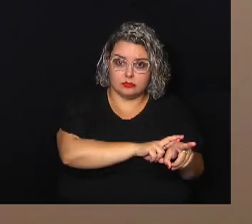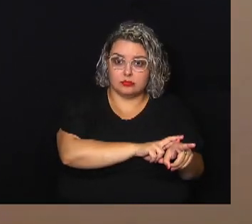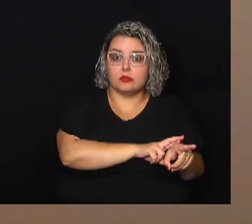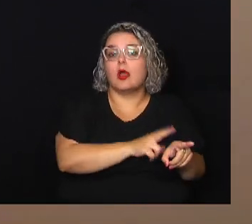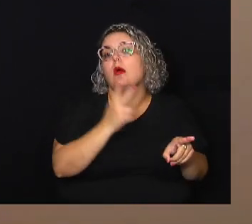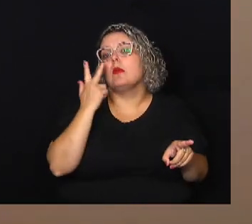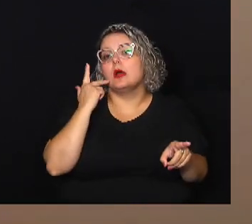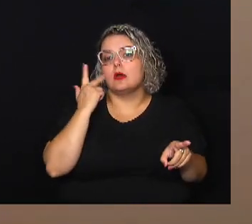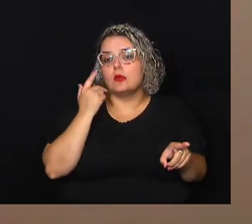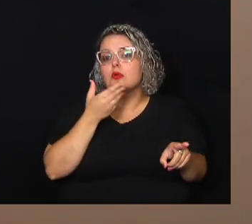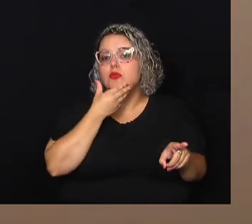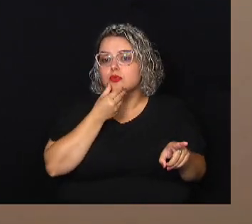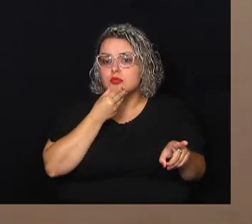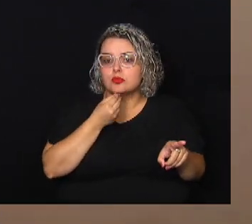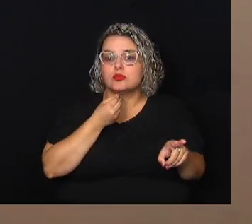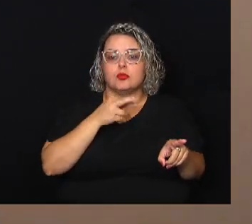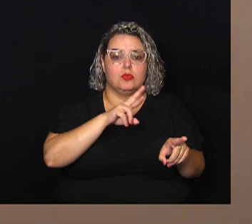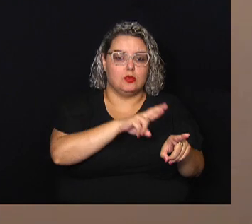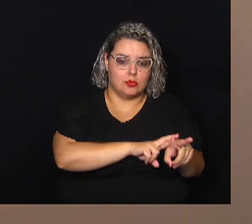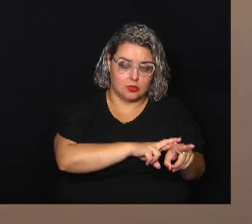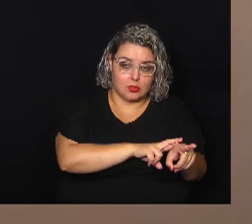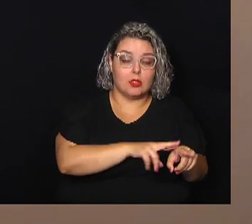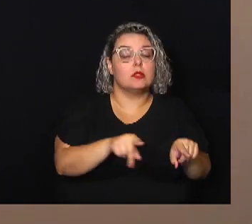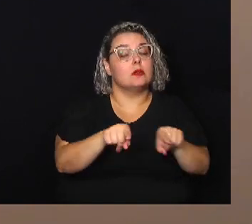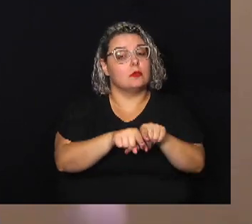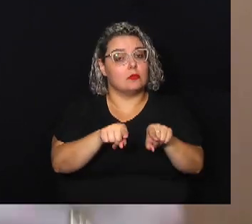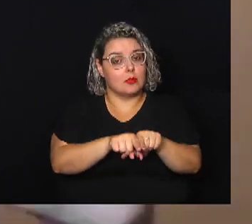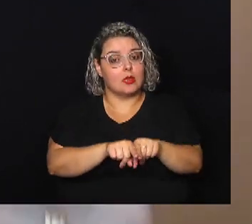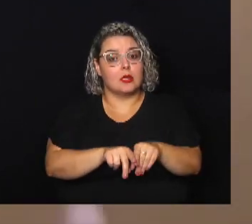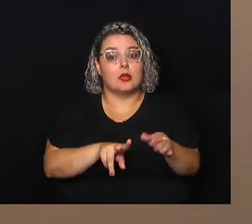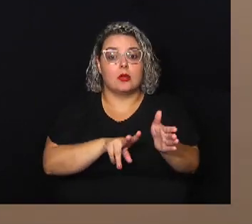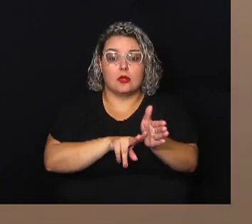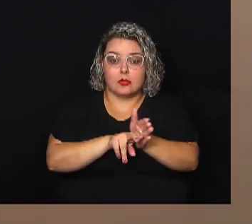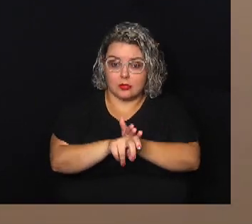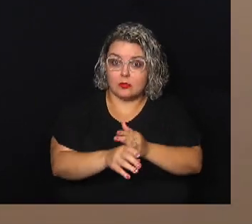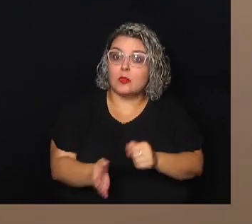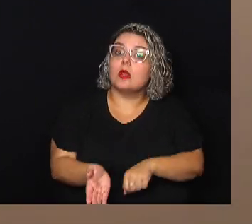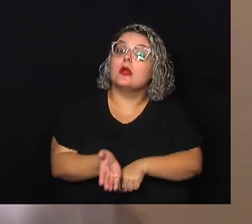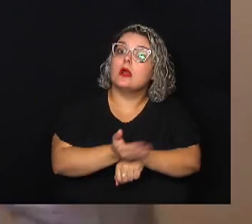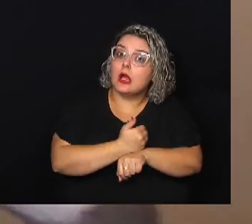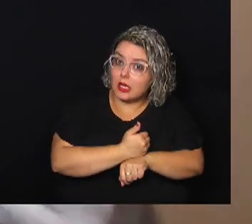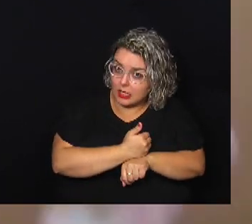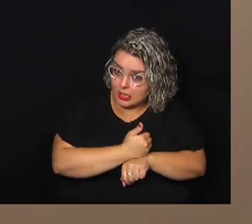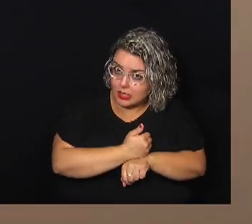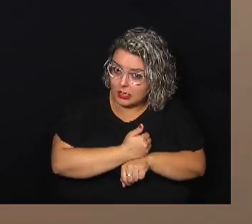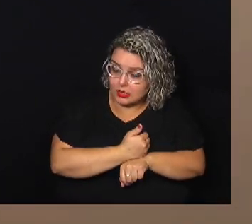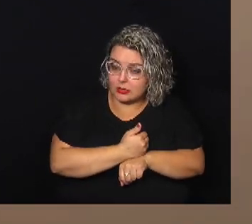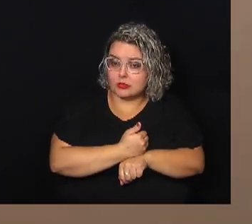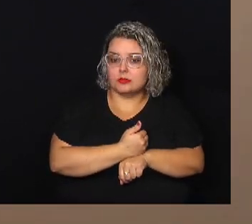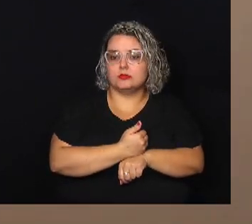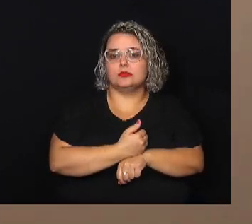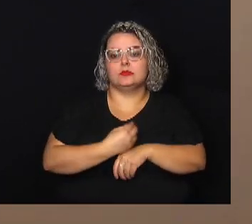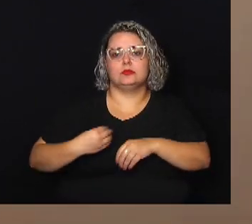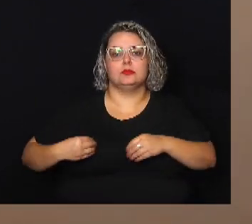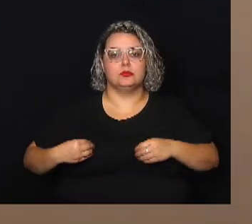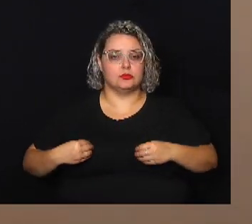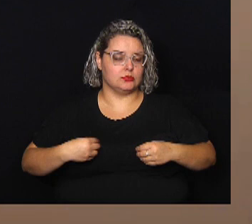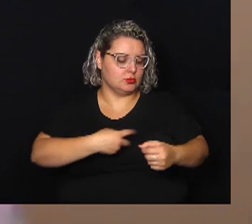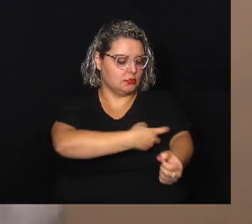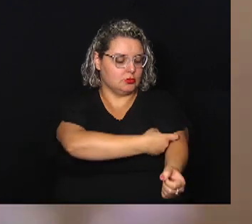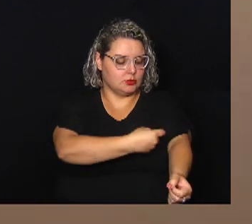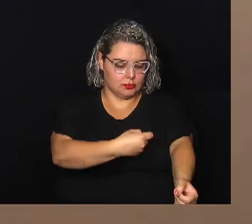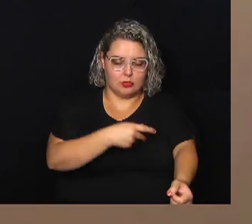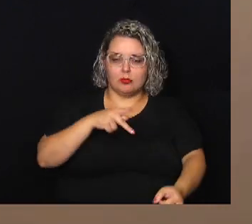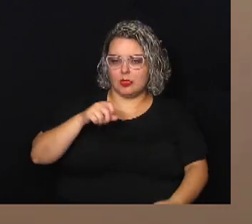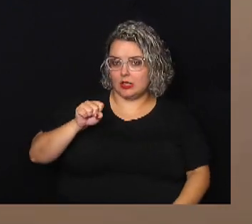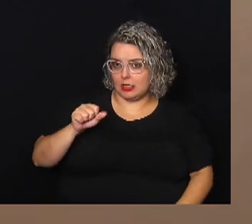homem. Ele também consegue ser diagnosticado precocemente através do exame de sangue, que é o PSA